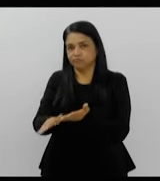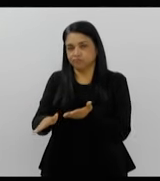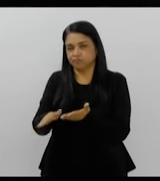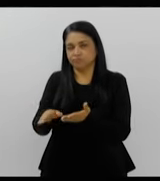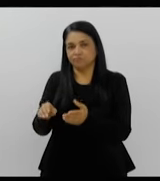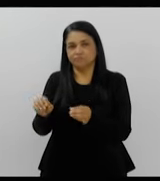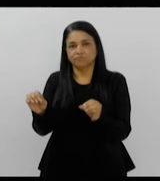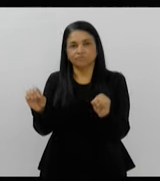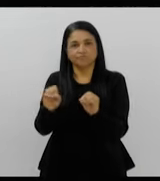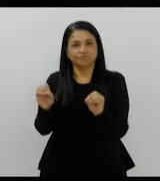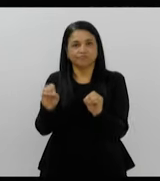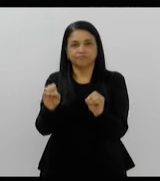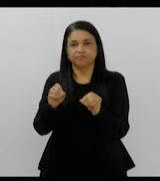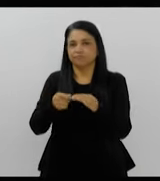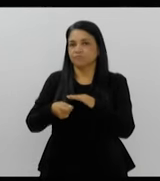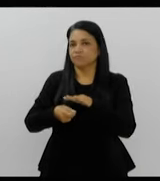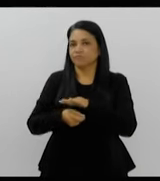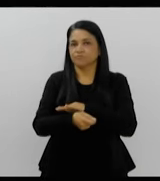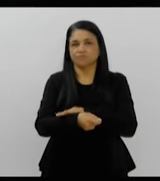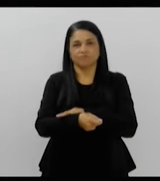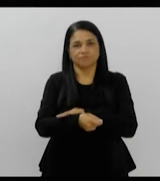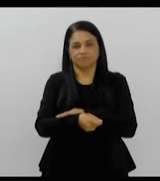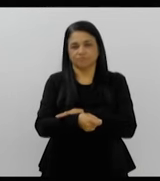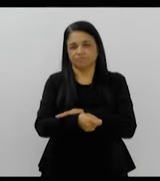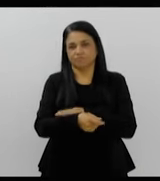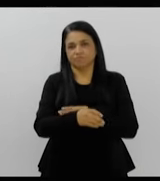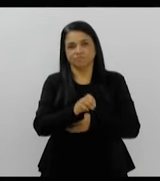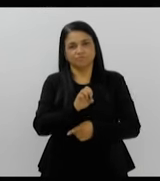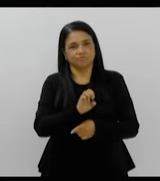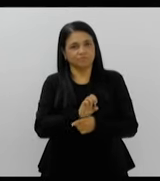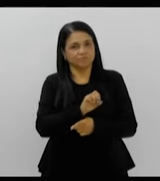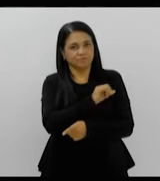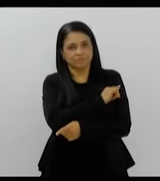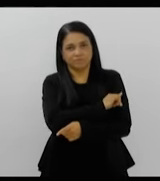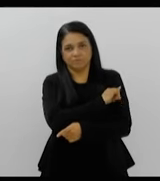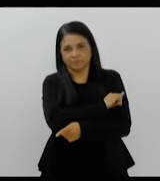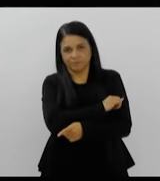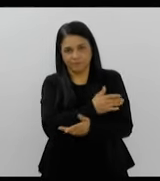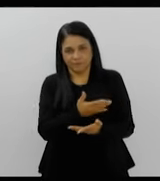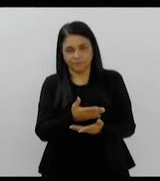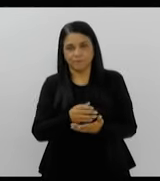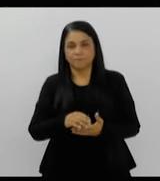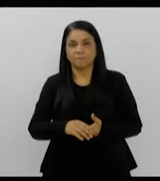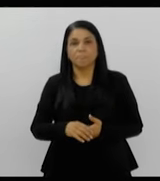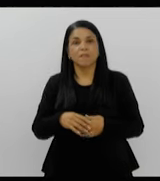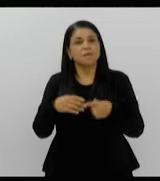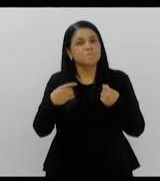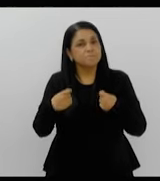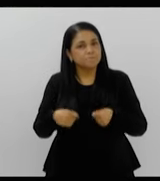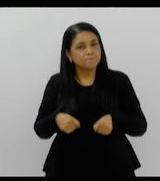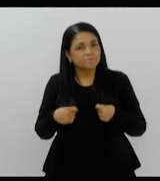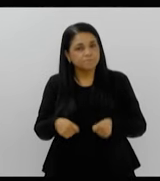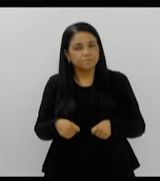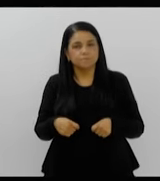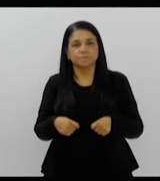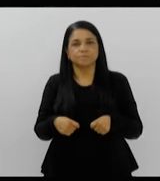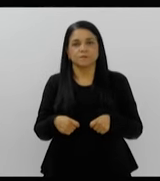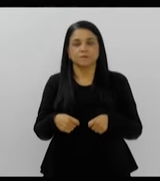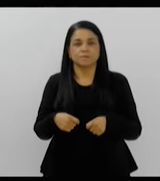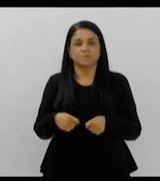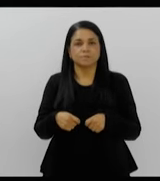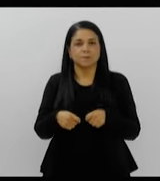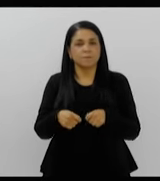nenhum investimento estruturante no Estado do Rio de Janeiro. Então, é necessário,